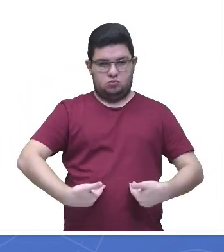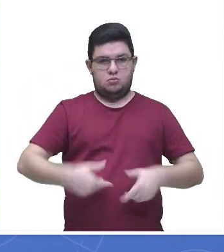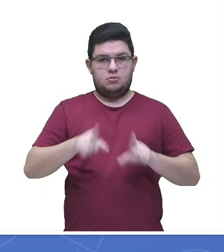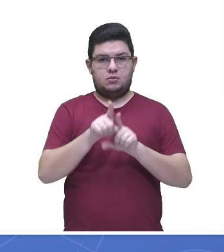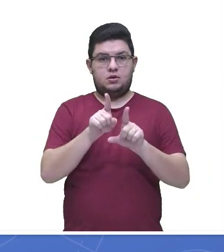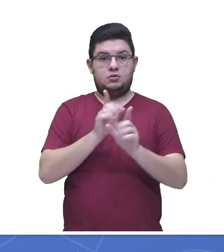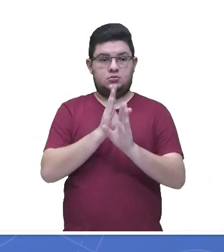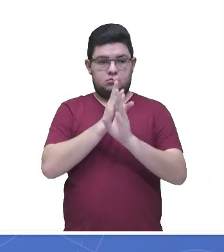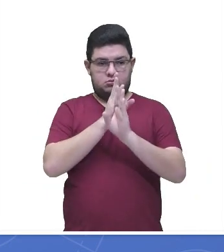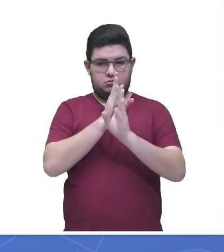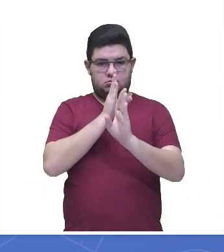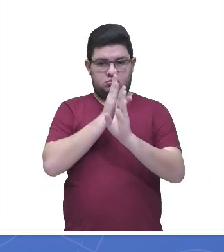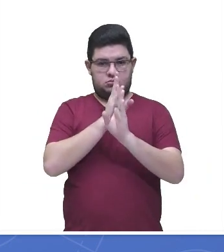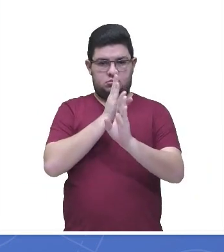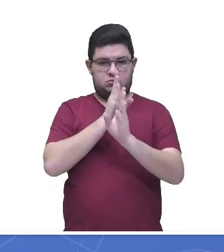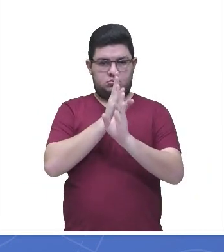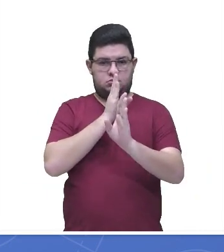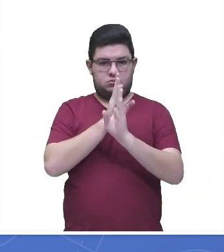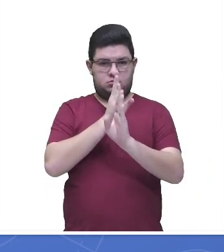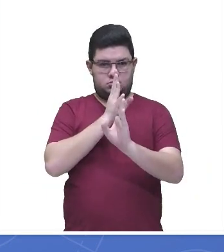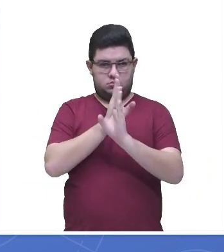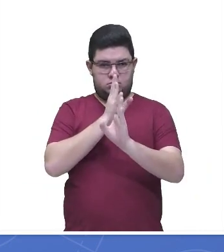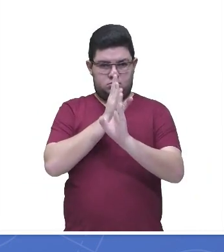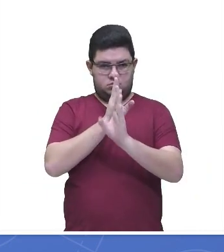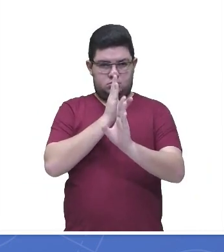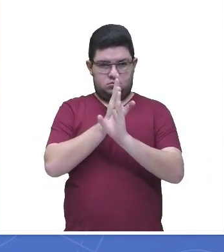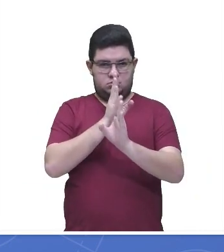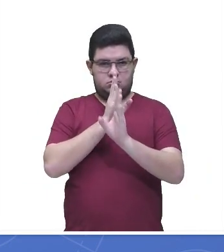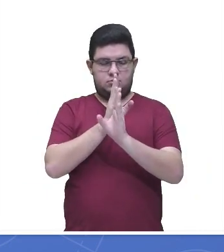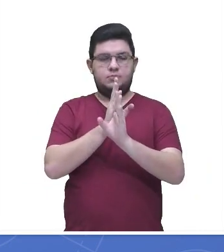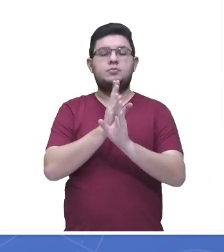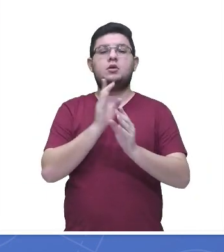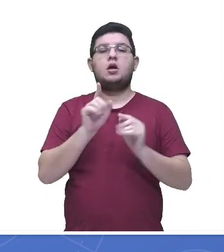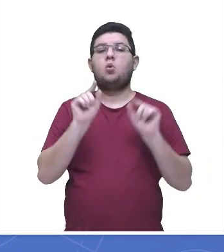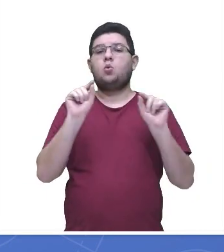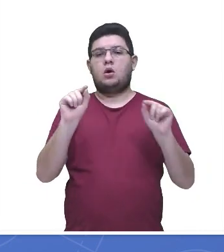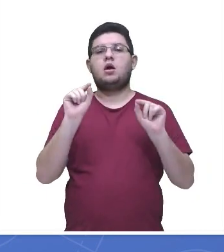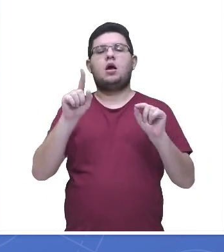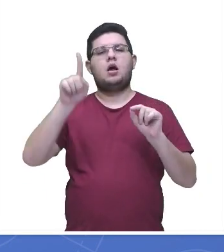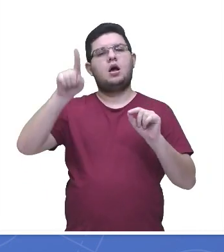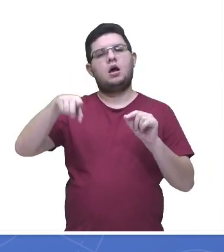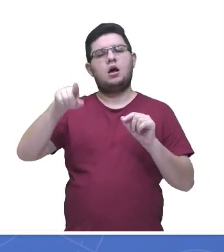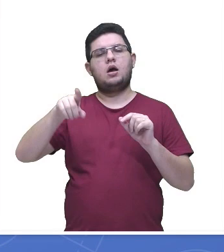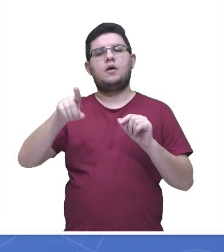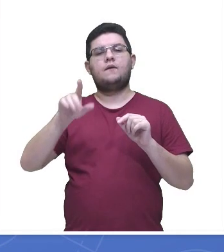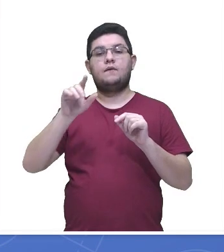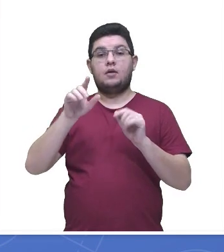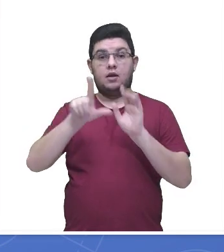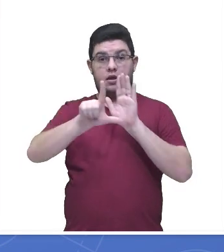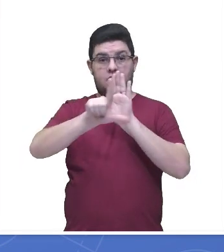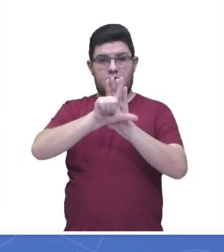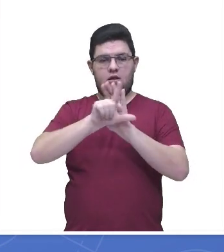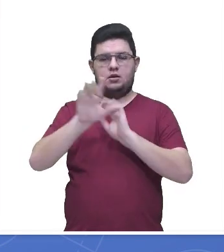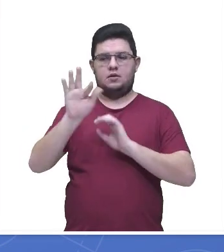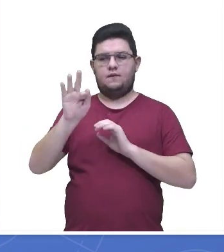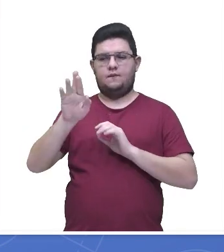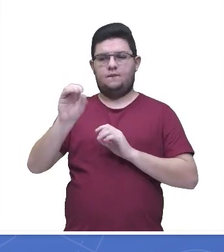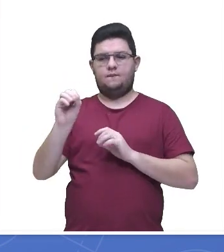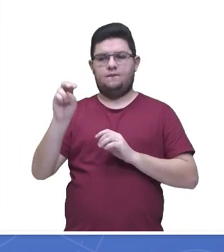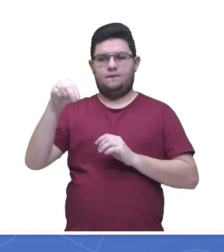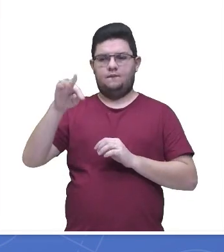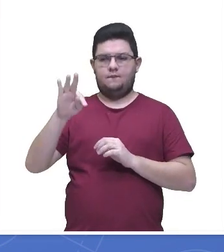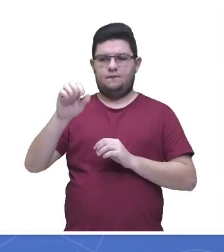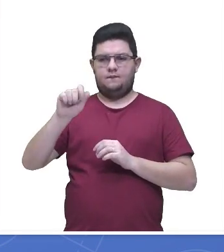olhar está frontal. Então, isso é chamado de lei da frontalidade, esse olhar